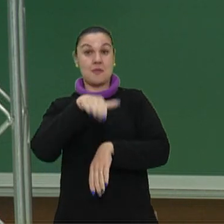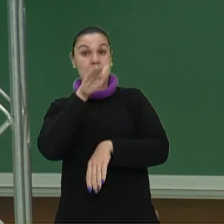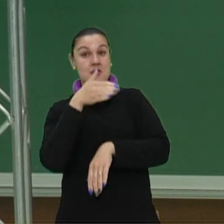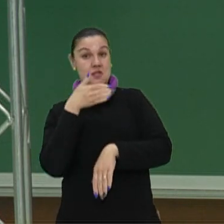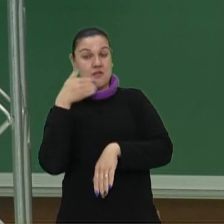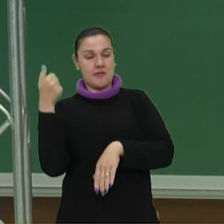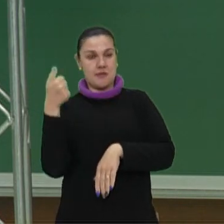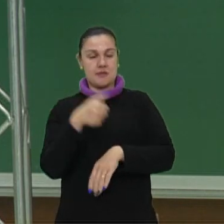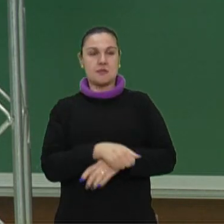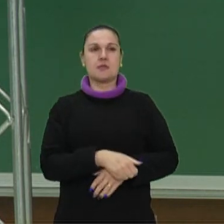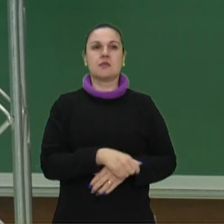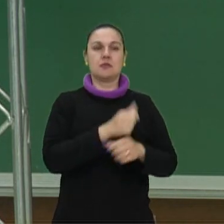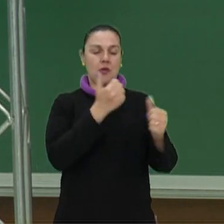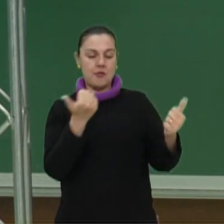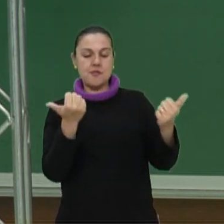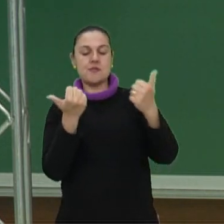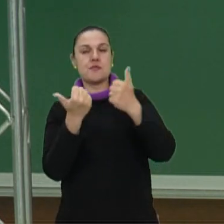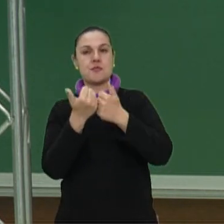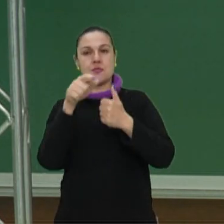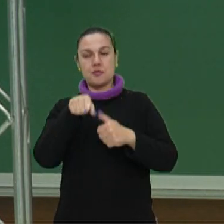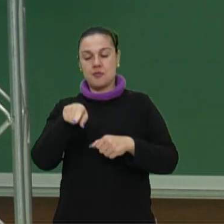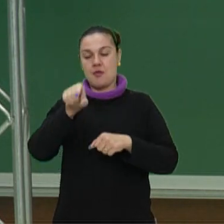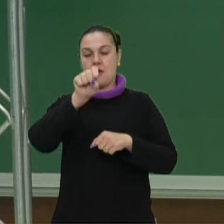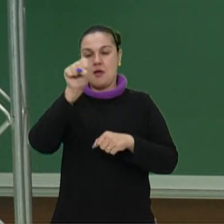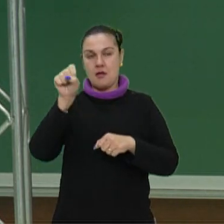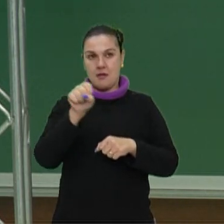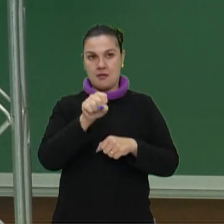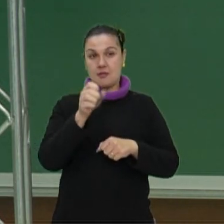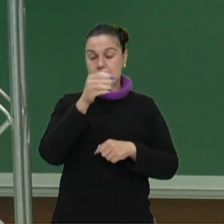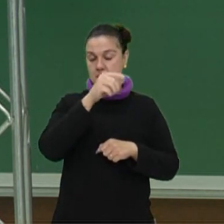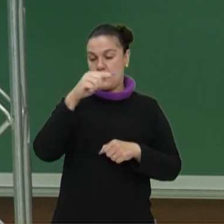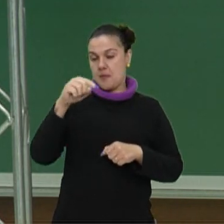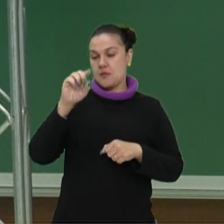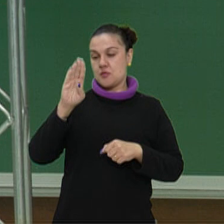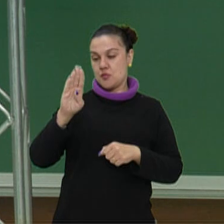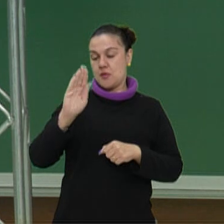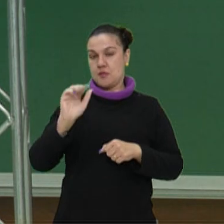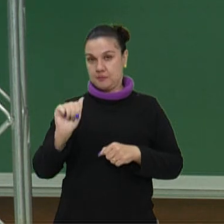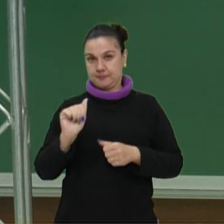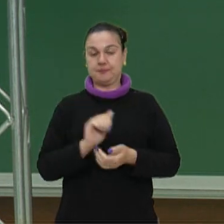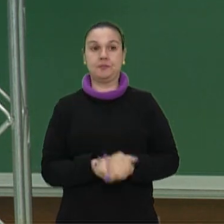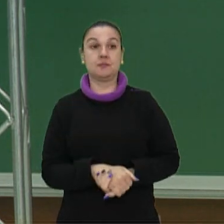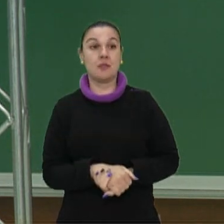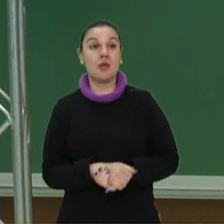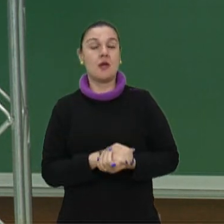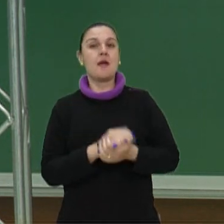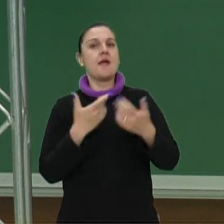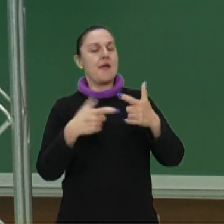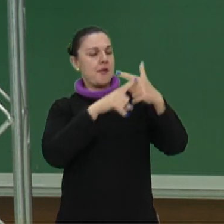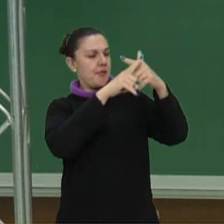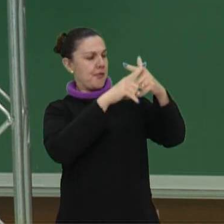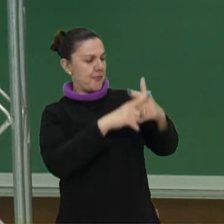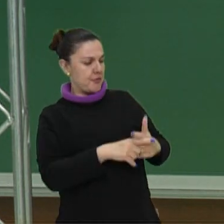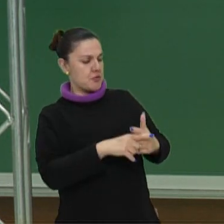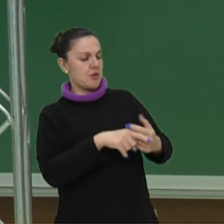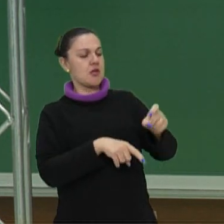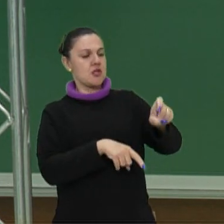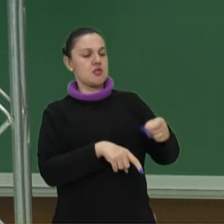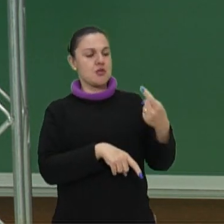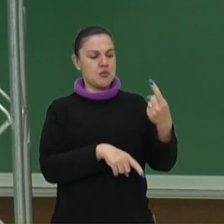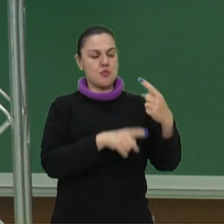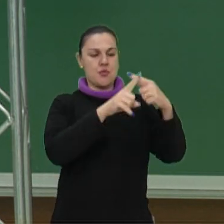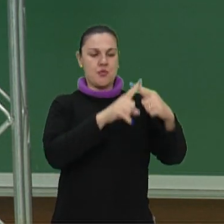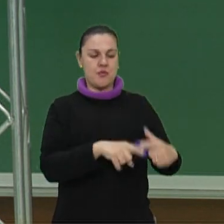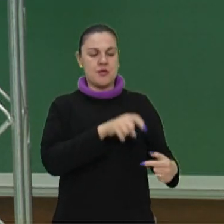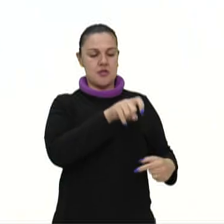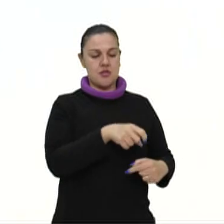escrever x1 mais x2, eu digo a soma. A soma das raízes é menos b sobre a, ok? E o produto, né? x1 vezes x2